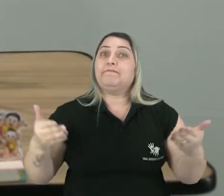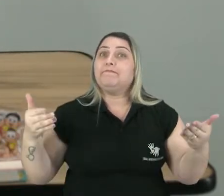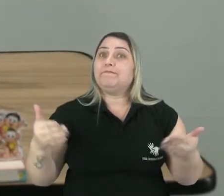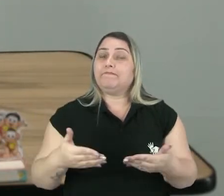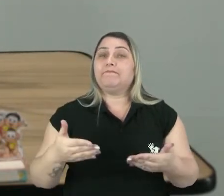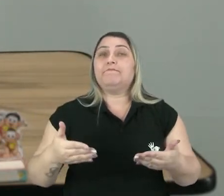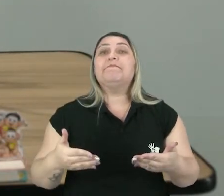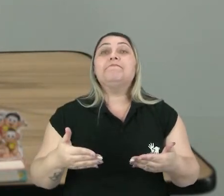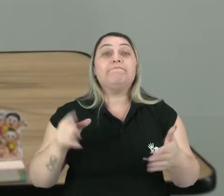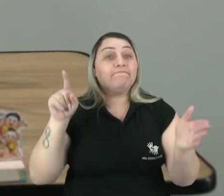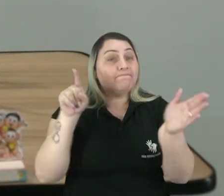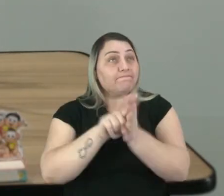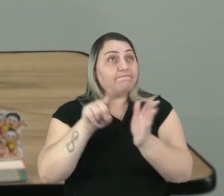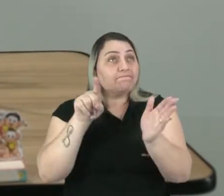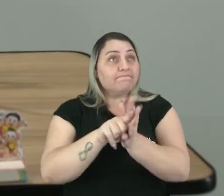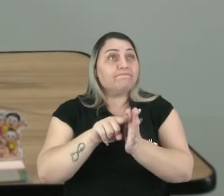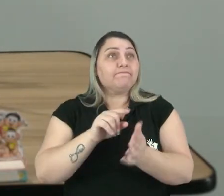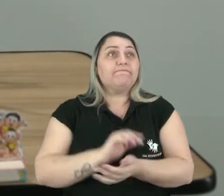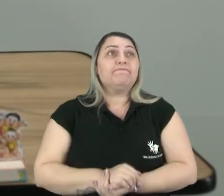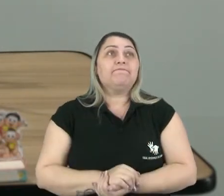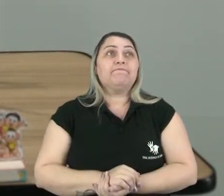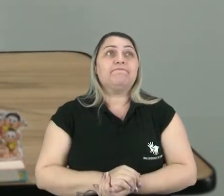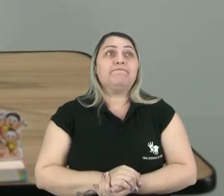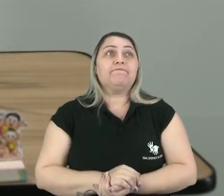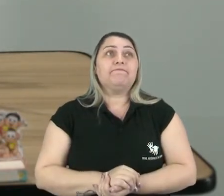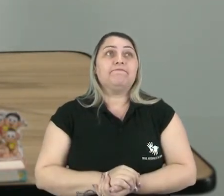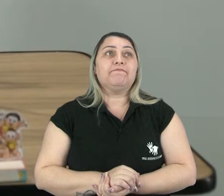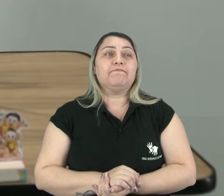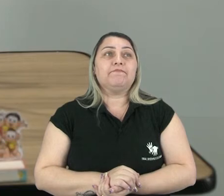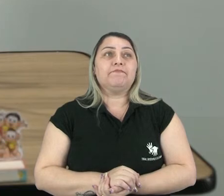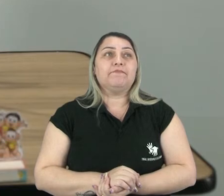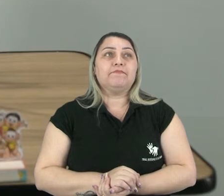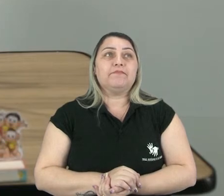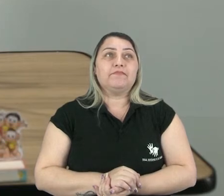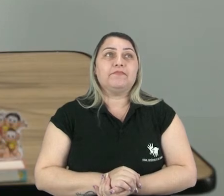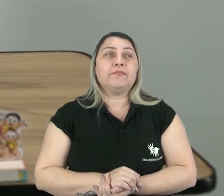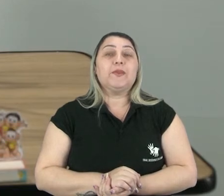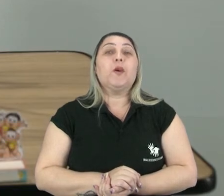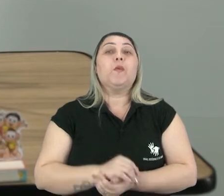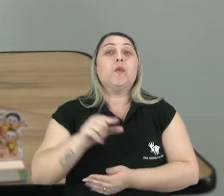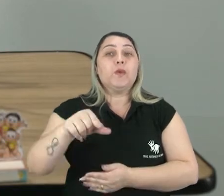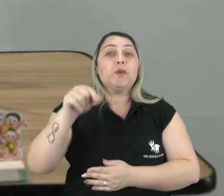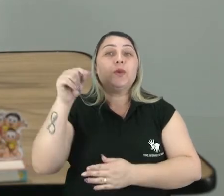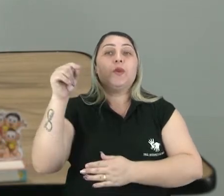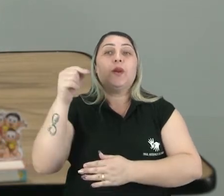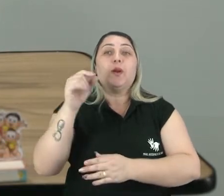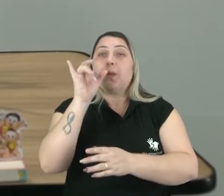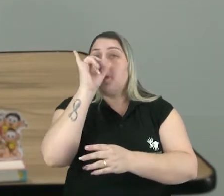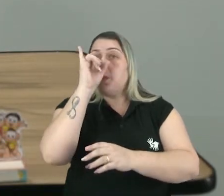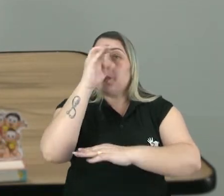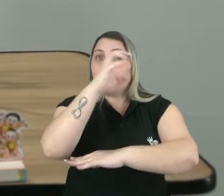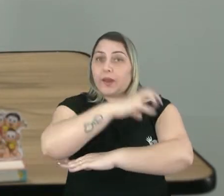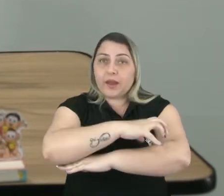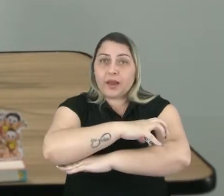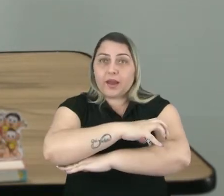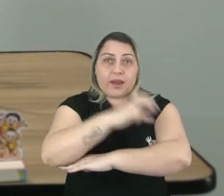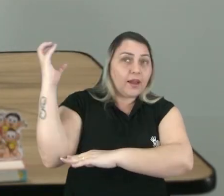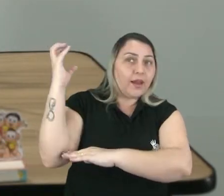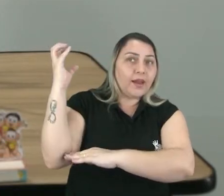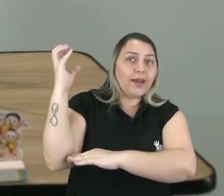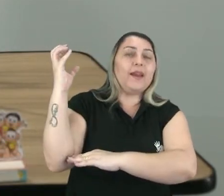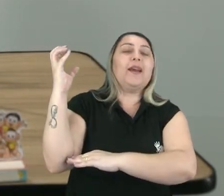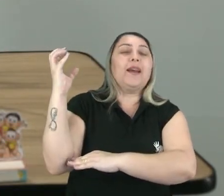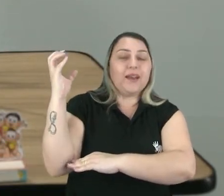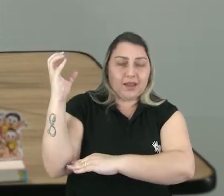os questionamentos, que eu vou retirar aqui deste porco-espinho. Aqui nós temos a imagem, a representação